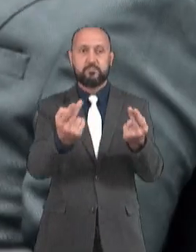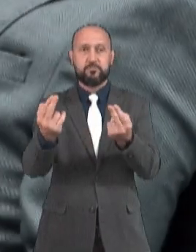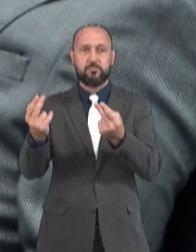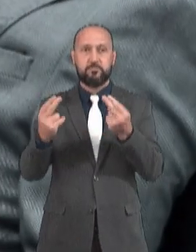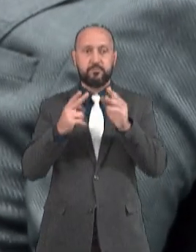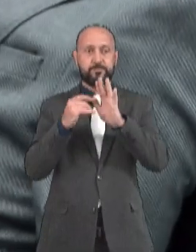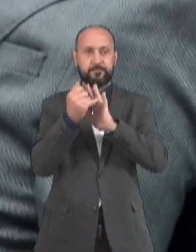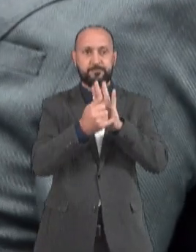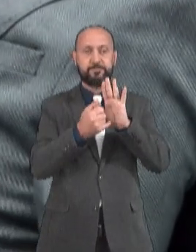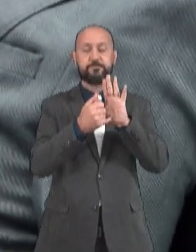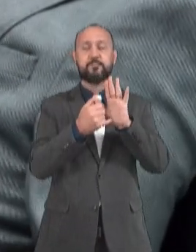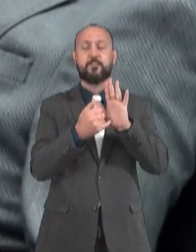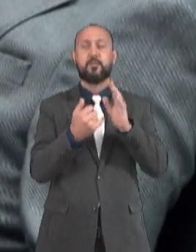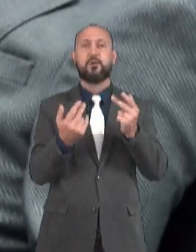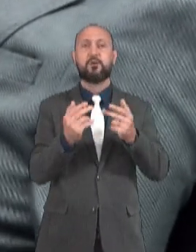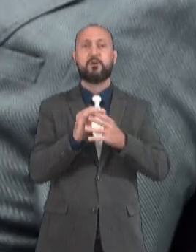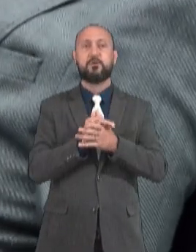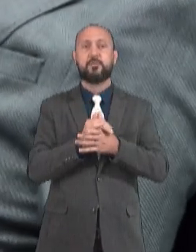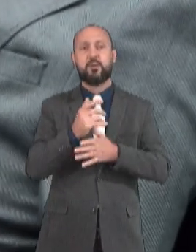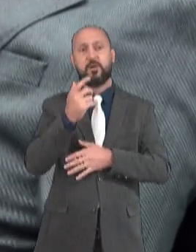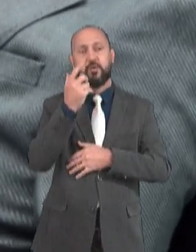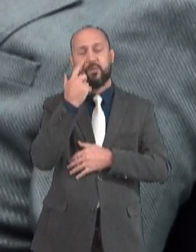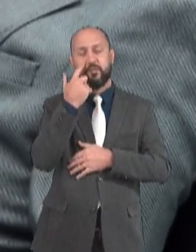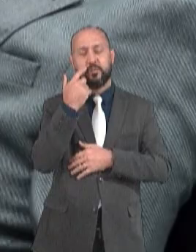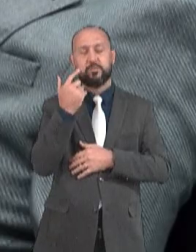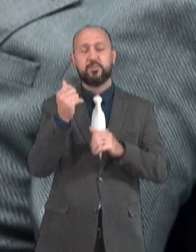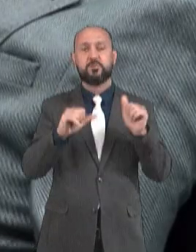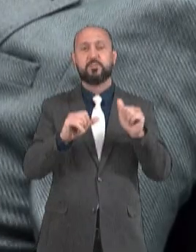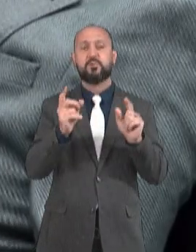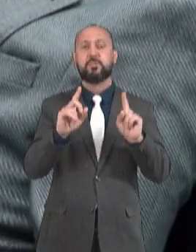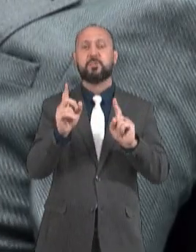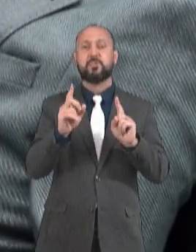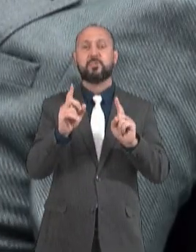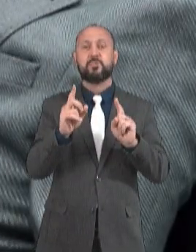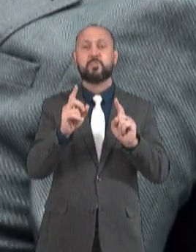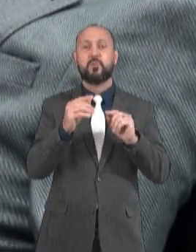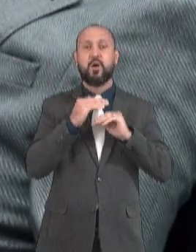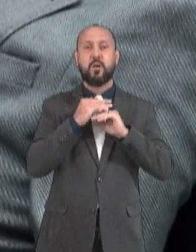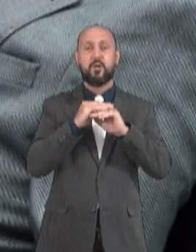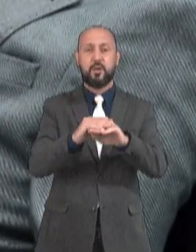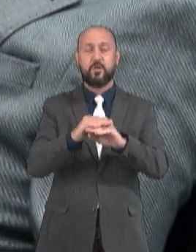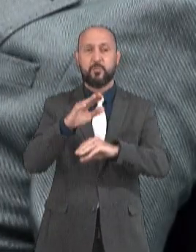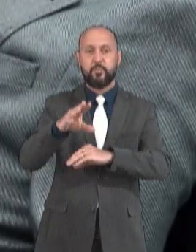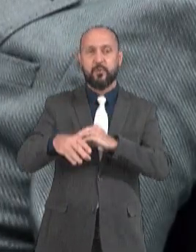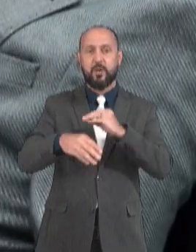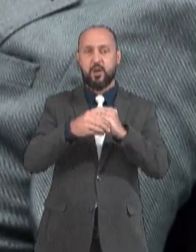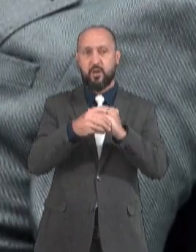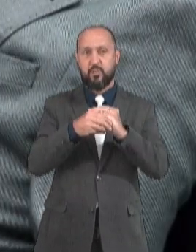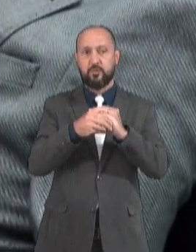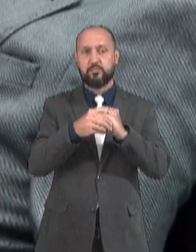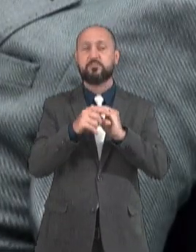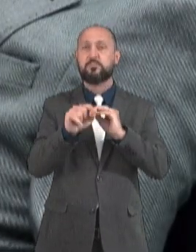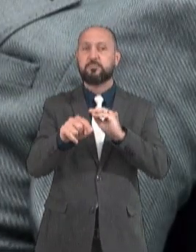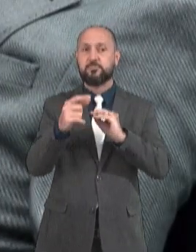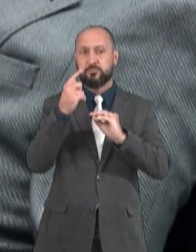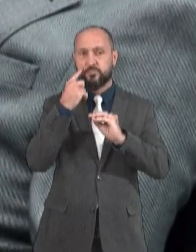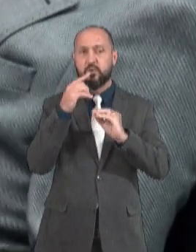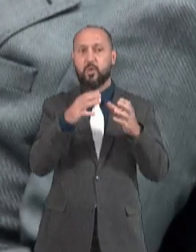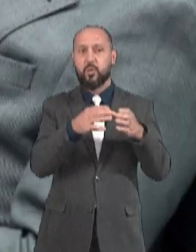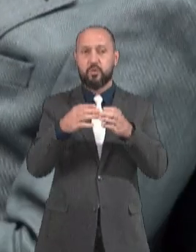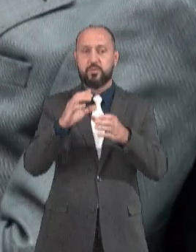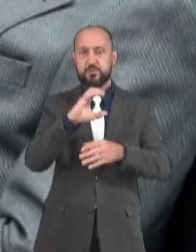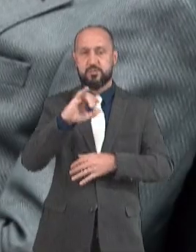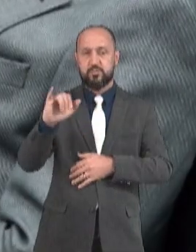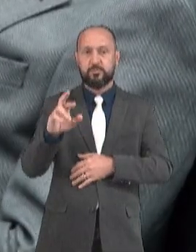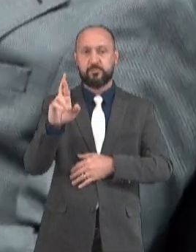todos os projetos. E aí, veja, não é um ataque, mas é uma soma, uma contribuição à nossa Comissão